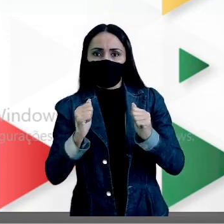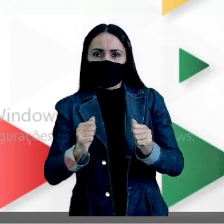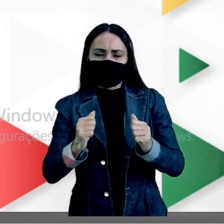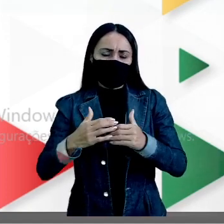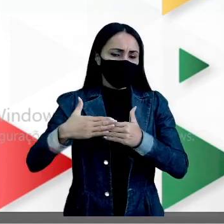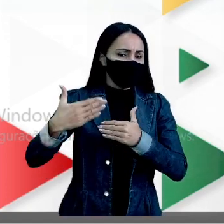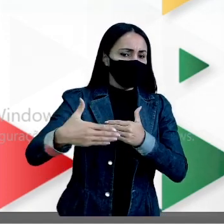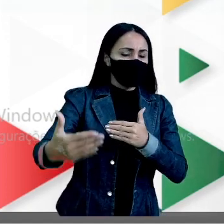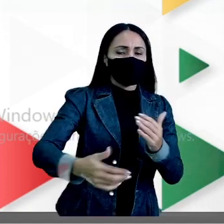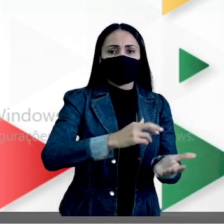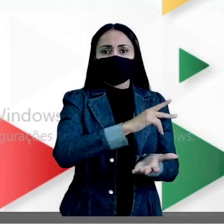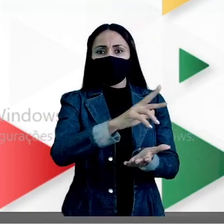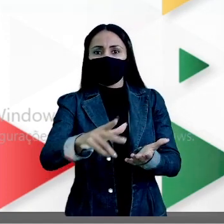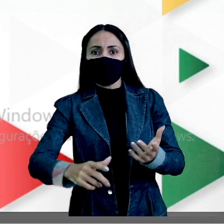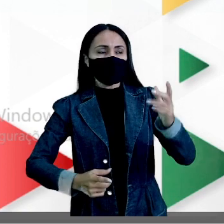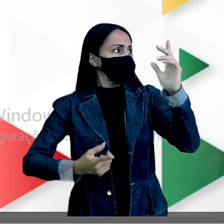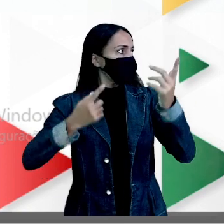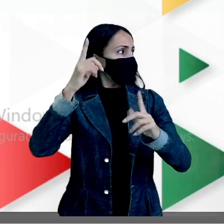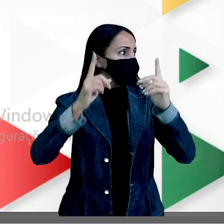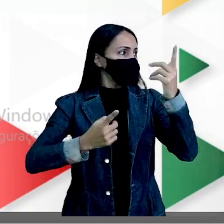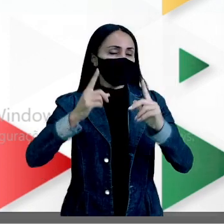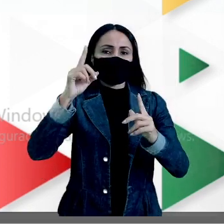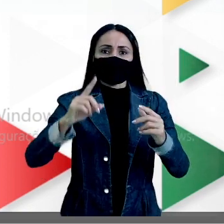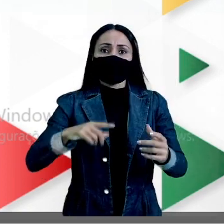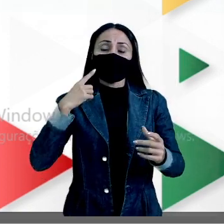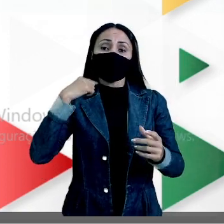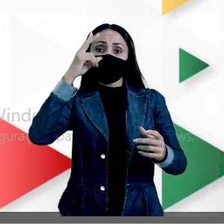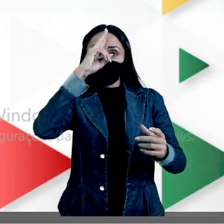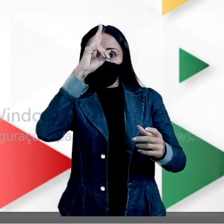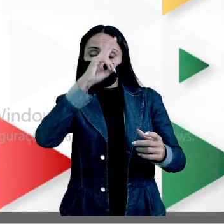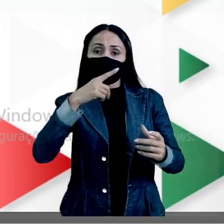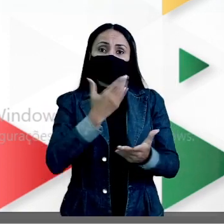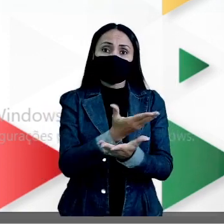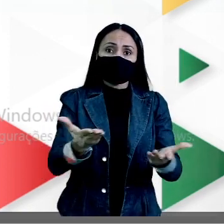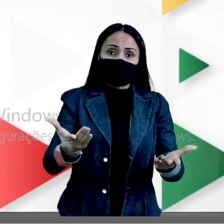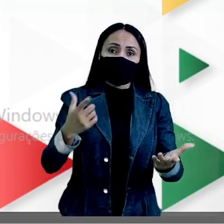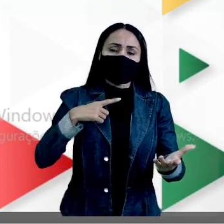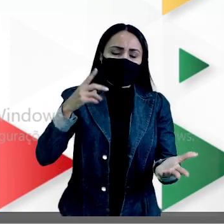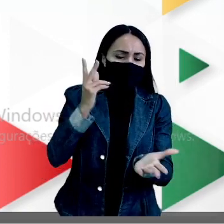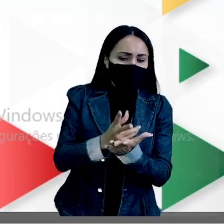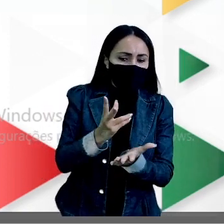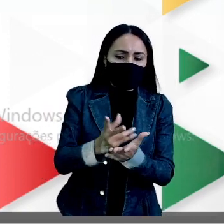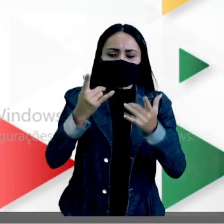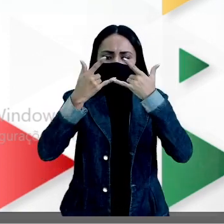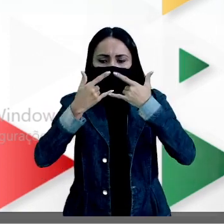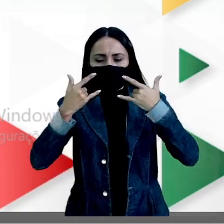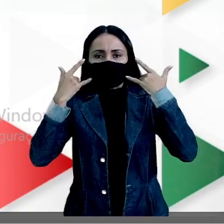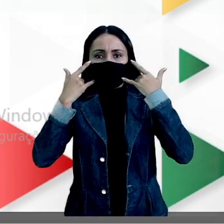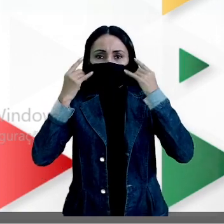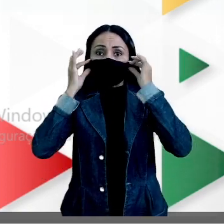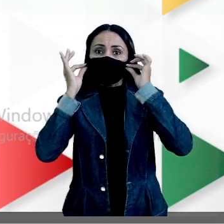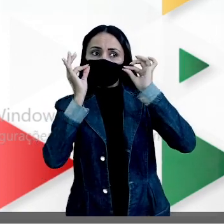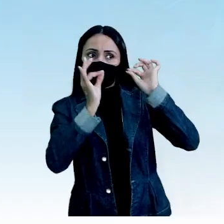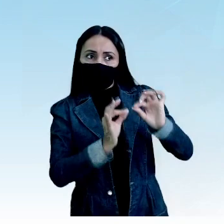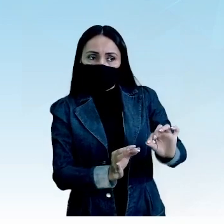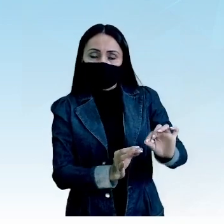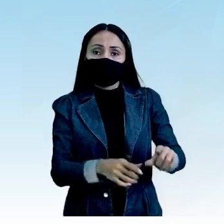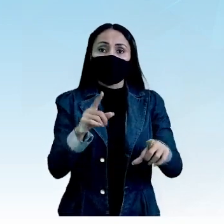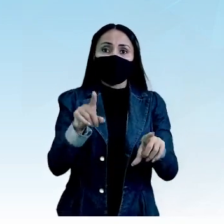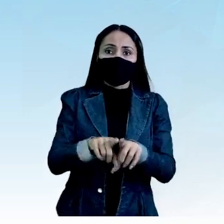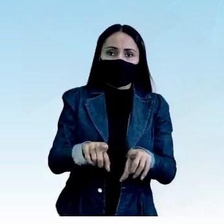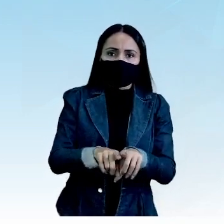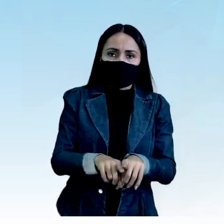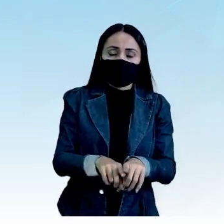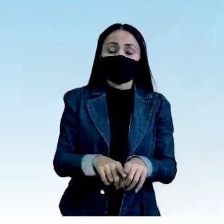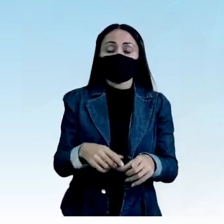carnavais despreocupados. E lembrar que nós estamos aqui sem máscara, certo? Podemos olhar para nós agora, certo? Estamos sem